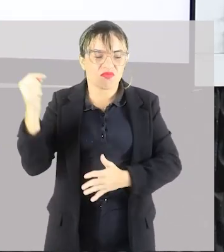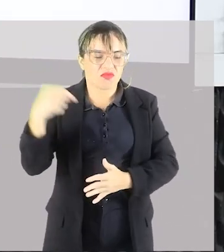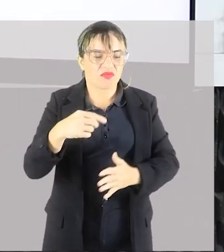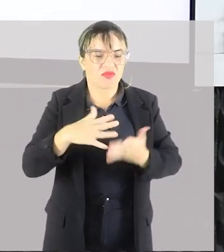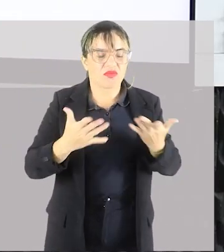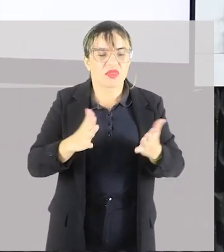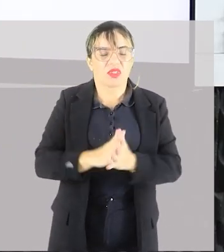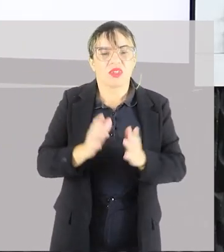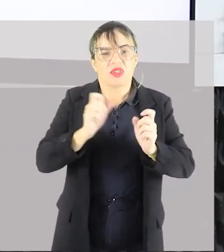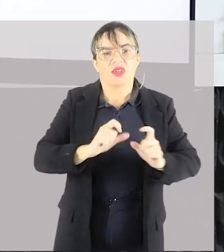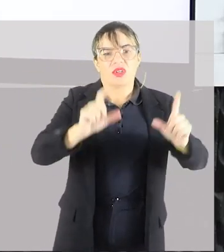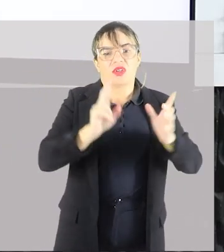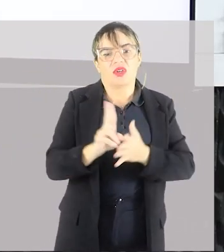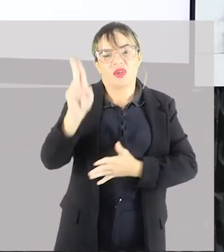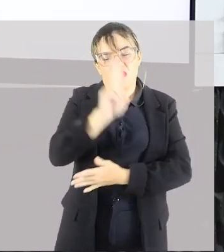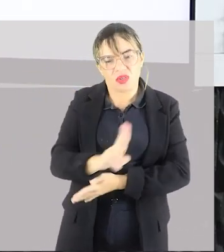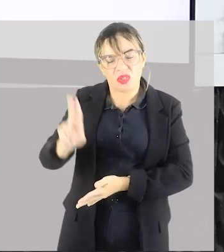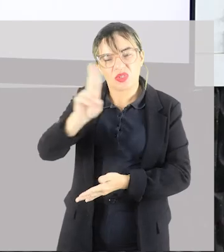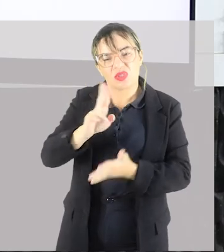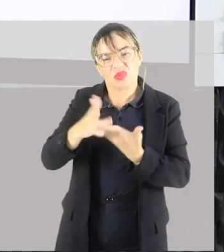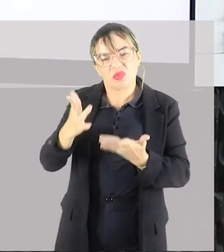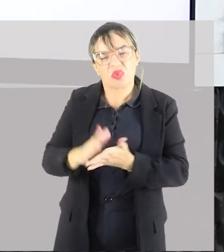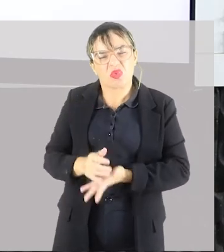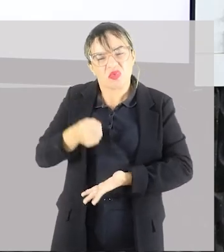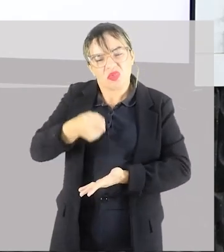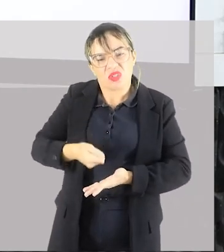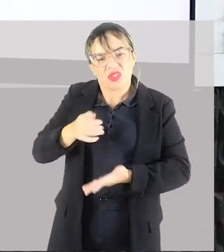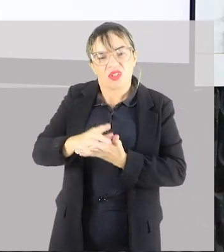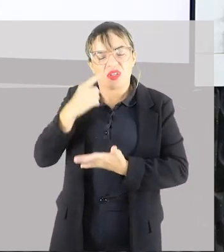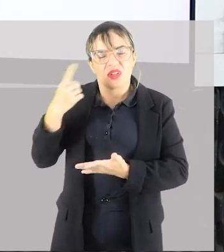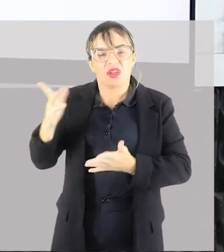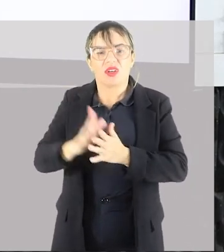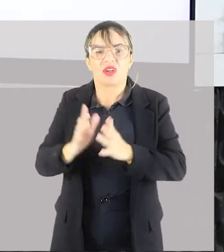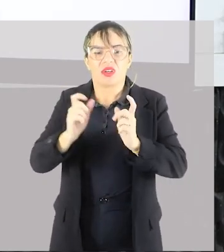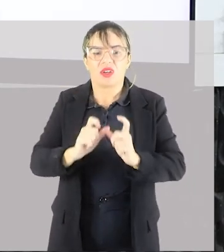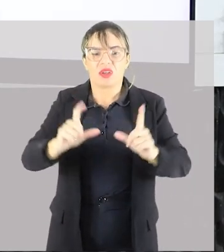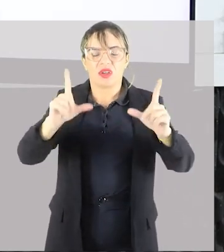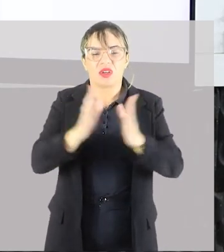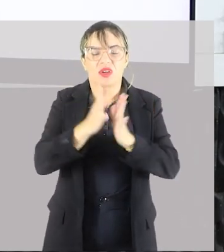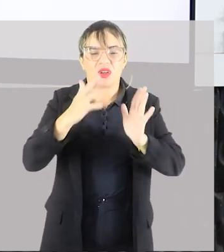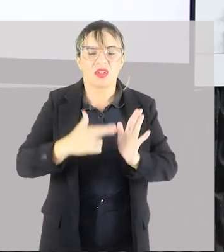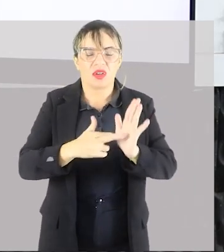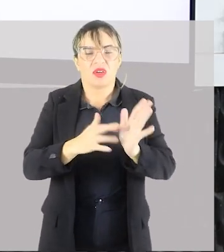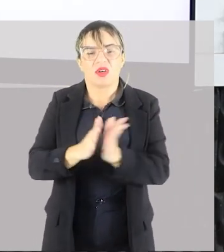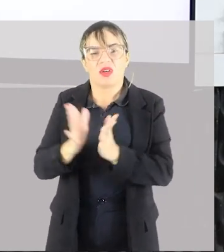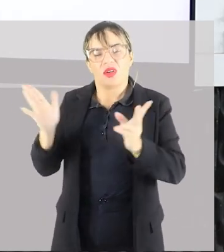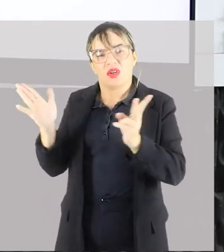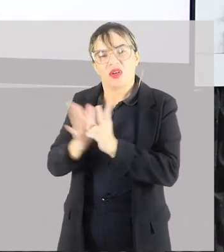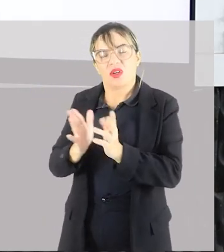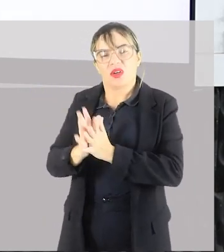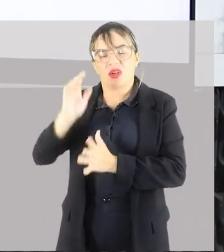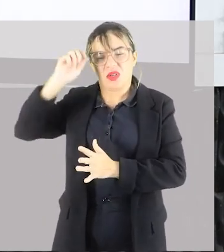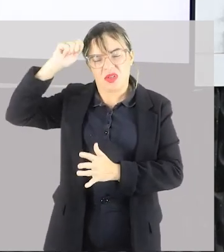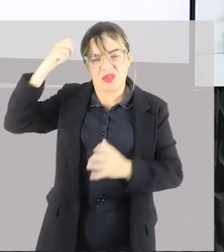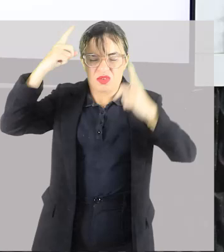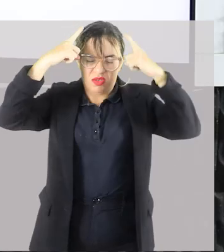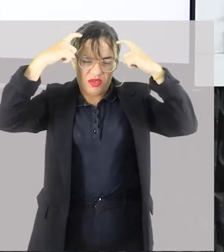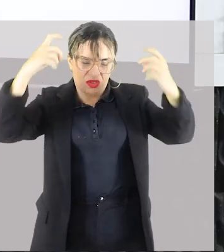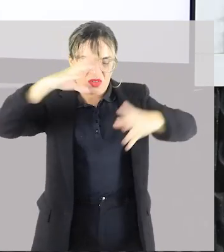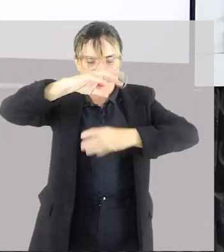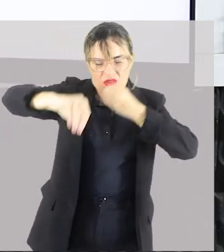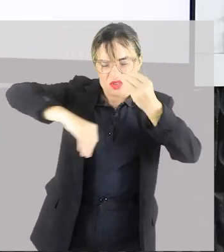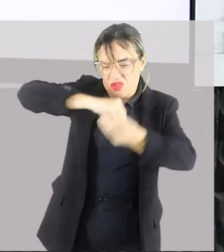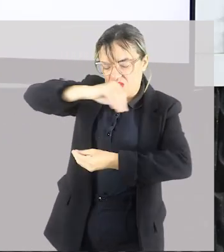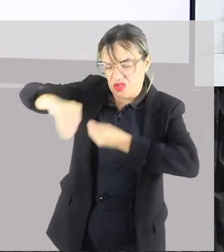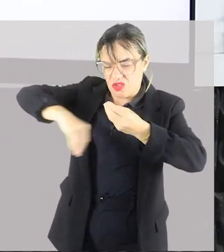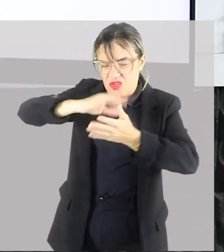de maneira contundente. Então, ela trabalha essa representação etnográfica de indígenas e negros com violência, misturando